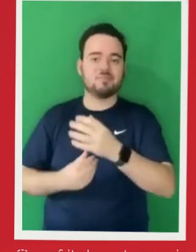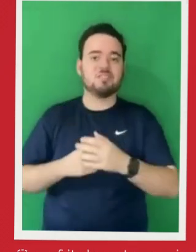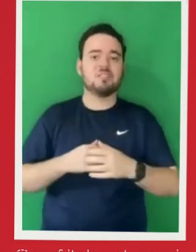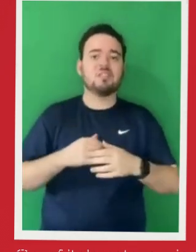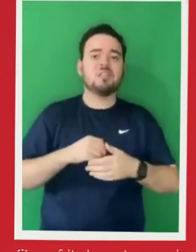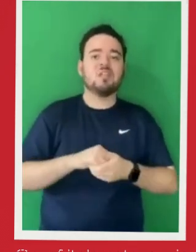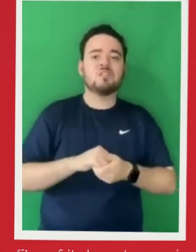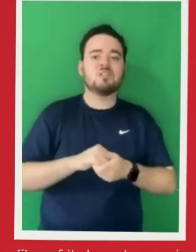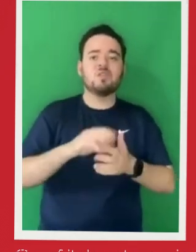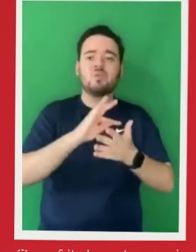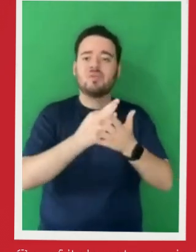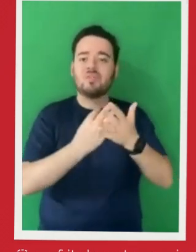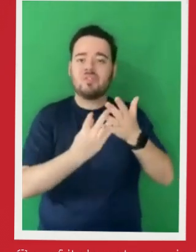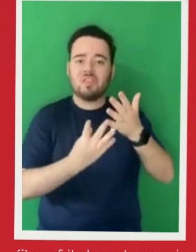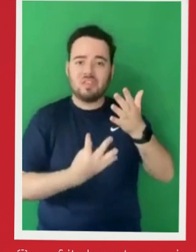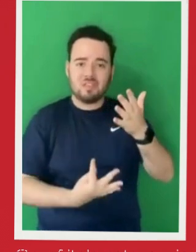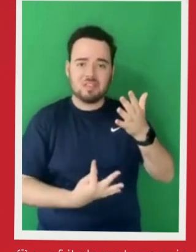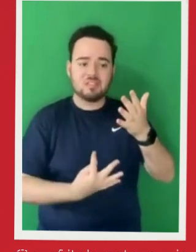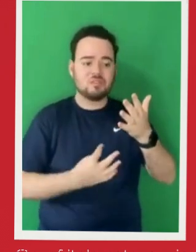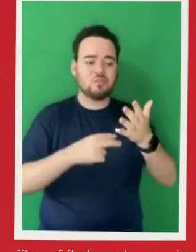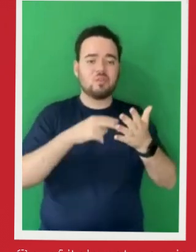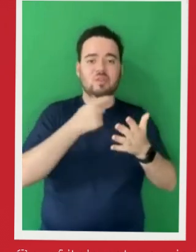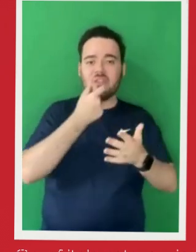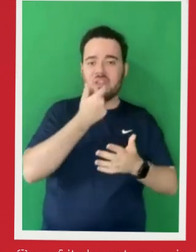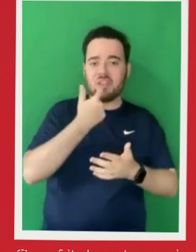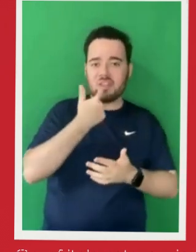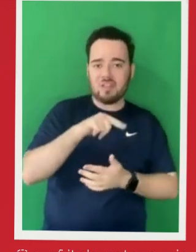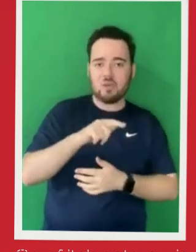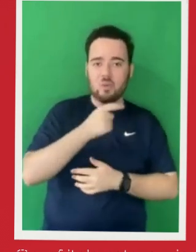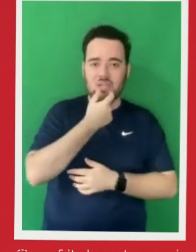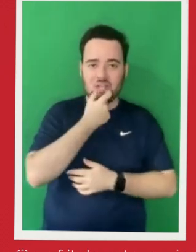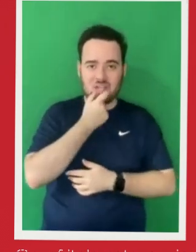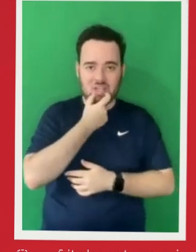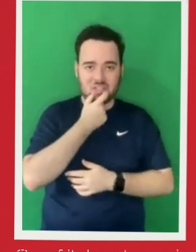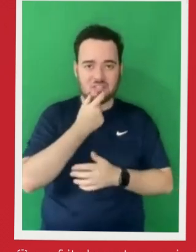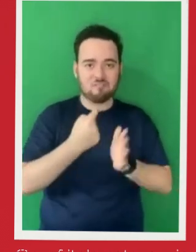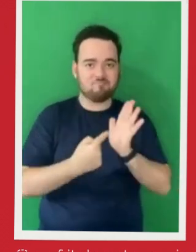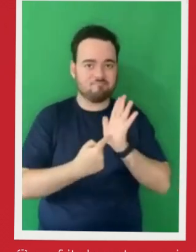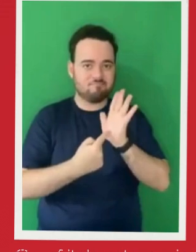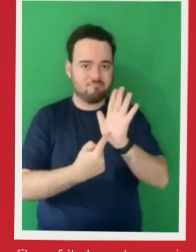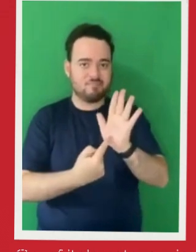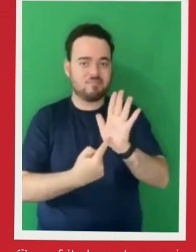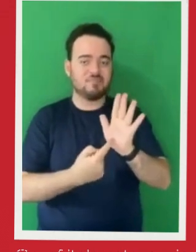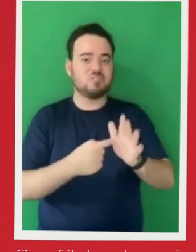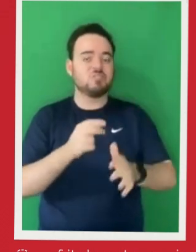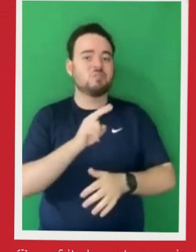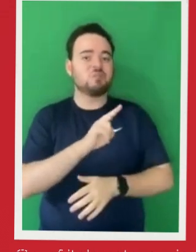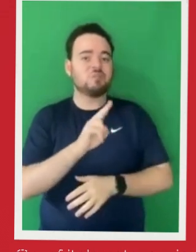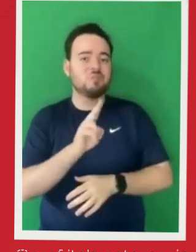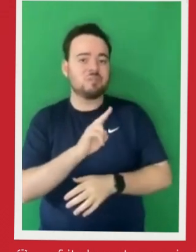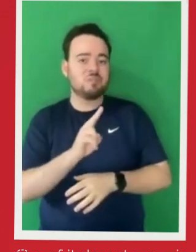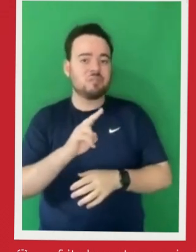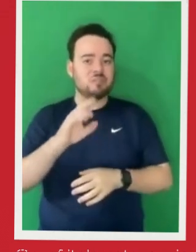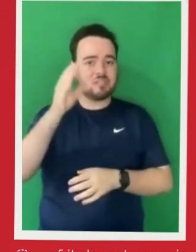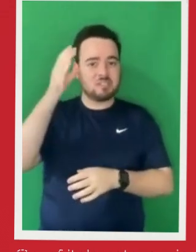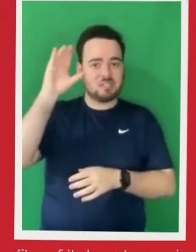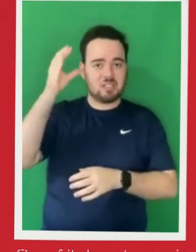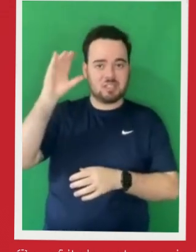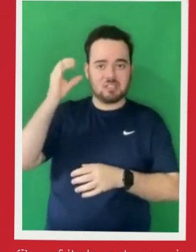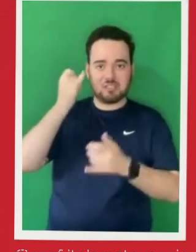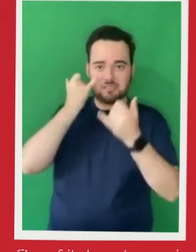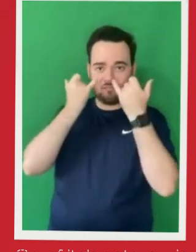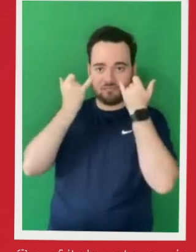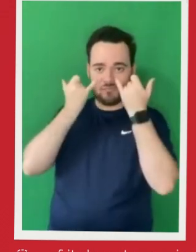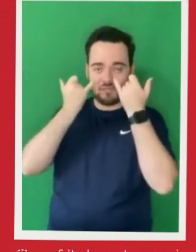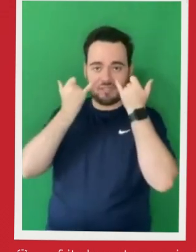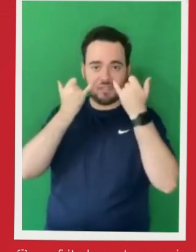aqui. São obras majoritariamente em língua inglesa que aparecem, e aquelas que são chamadas pela ciência